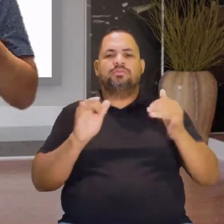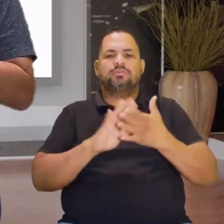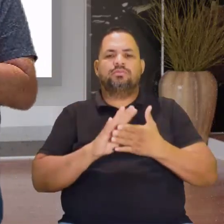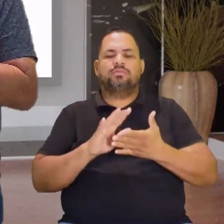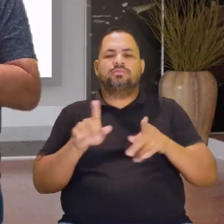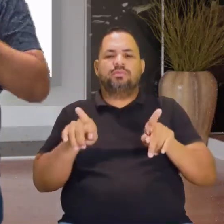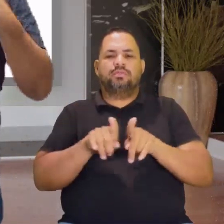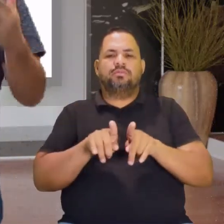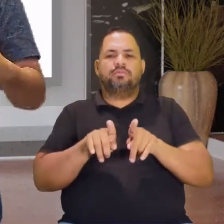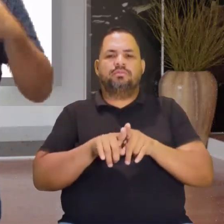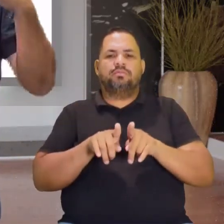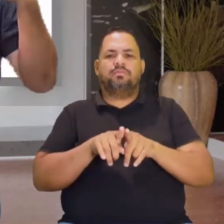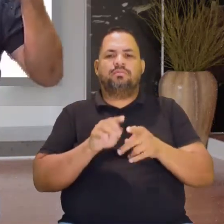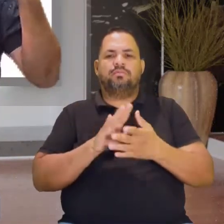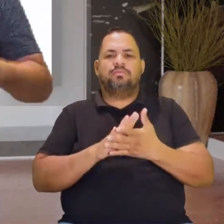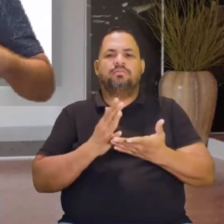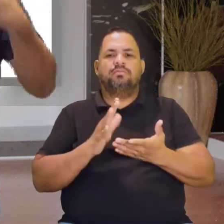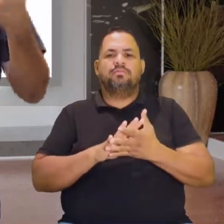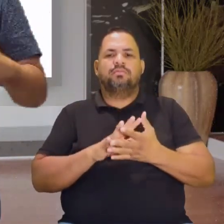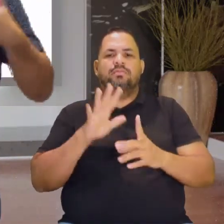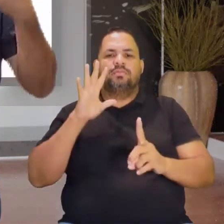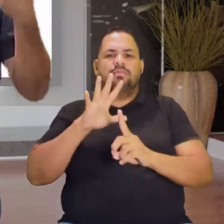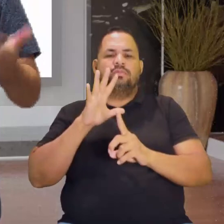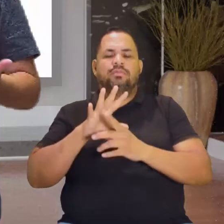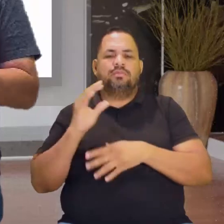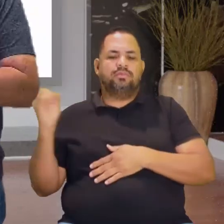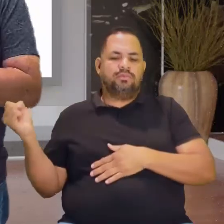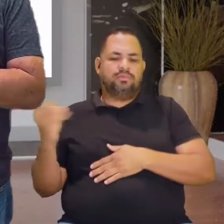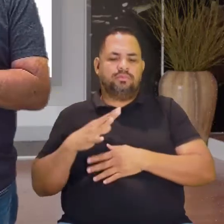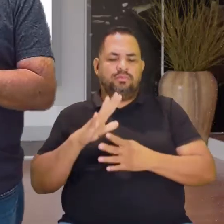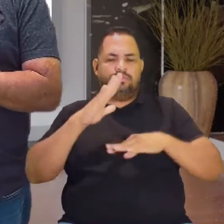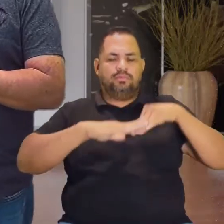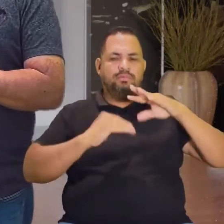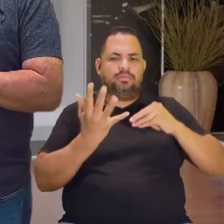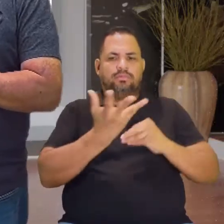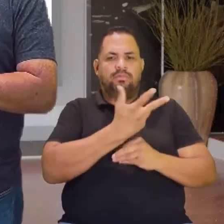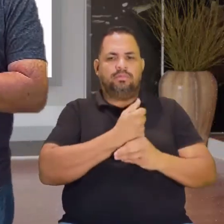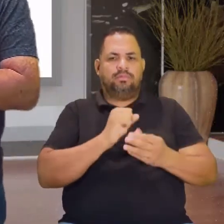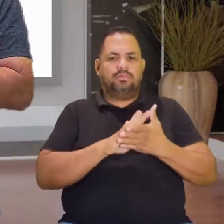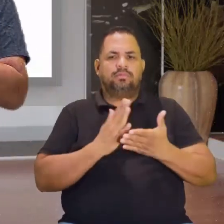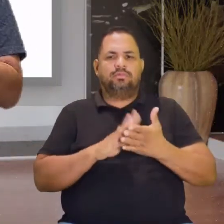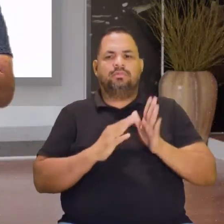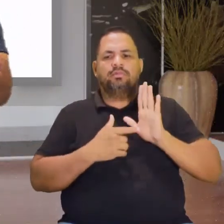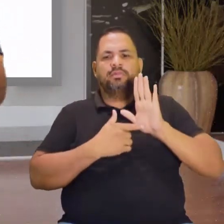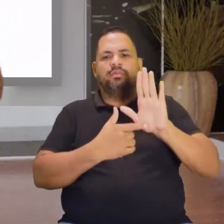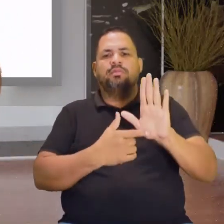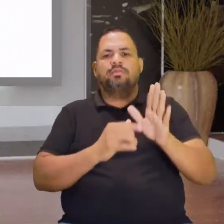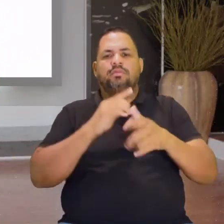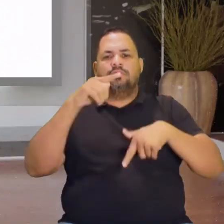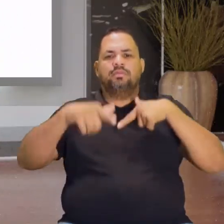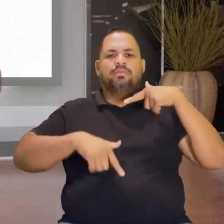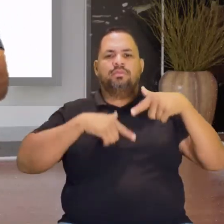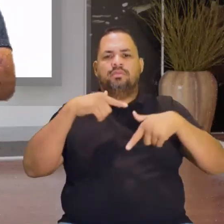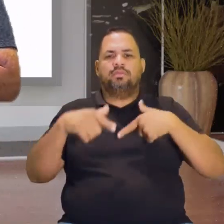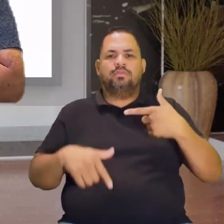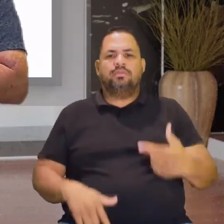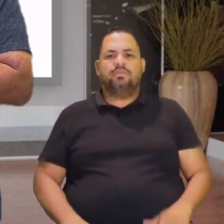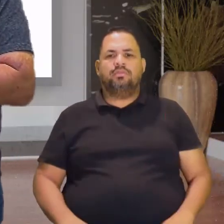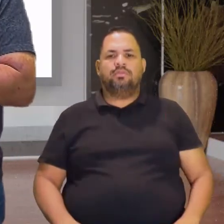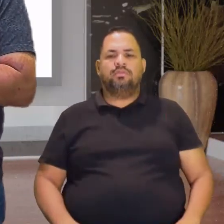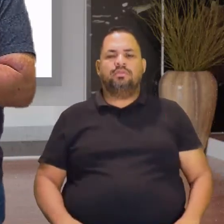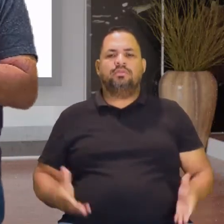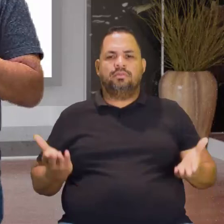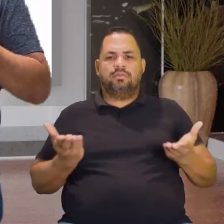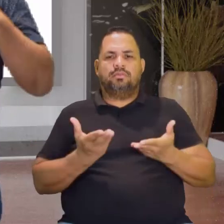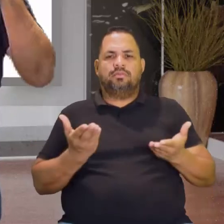coisas também vão se impondo, vários novos artistas vão apresentando trabalhos, e aí, hoje